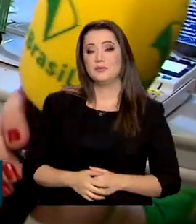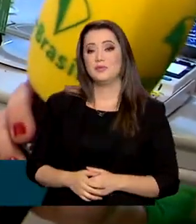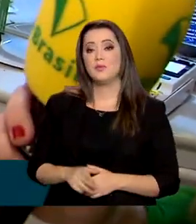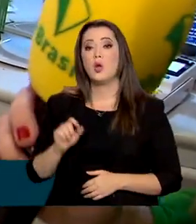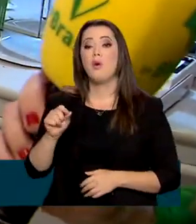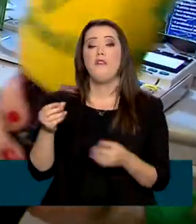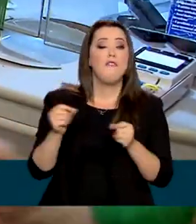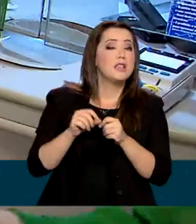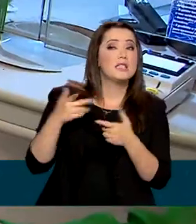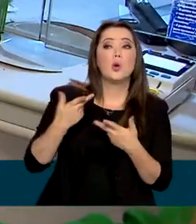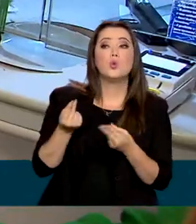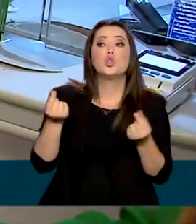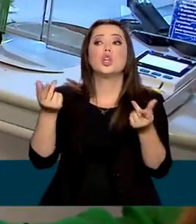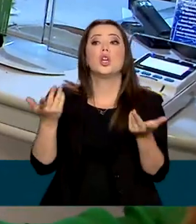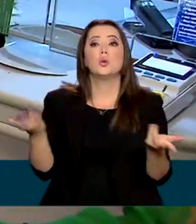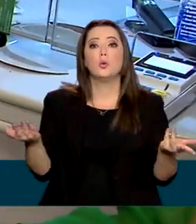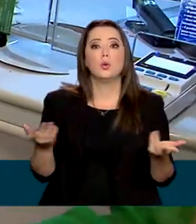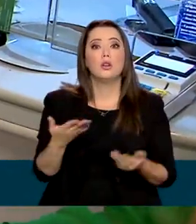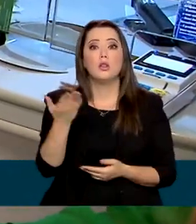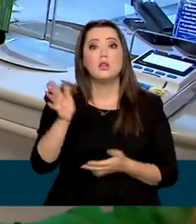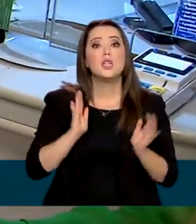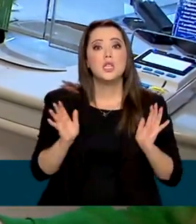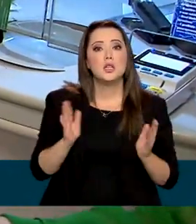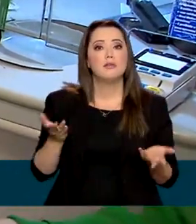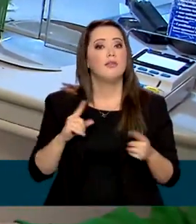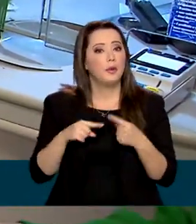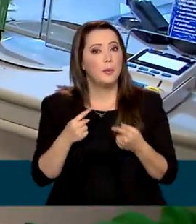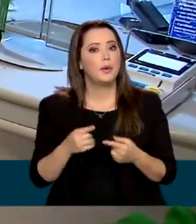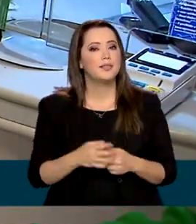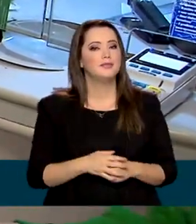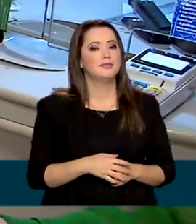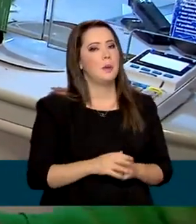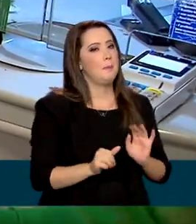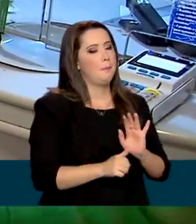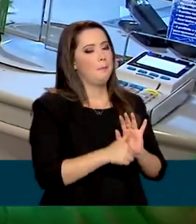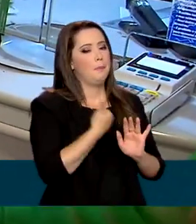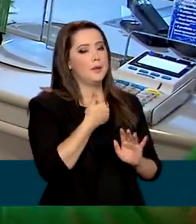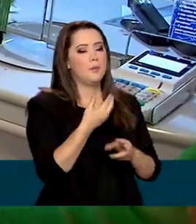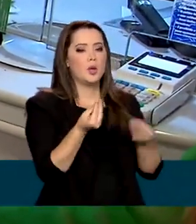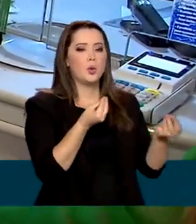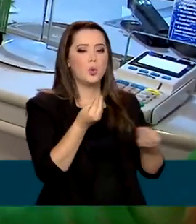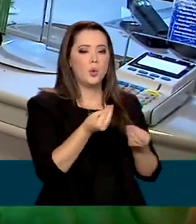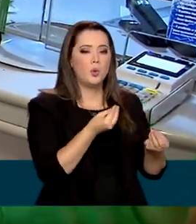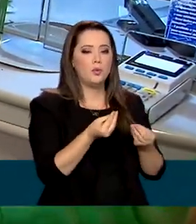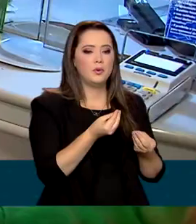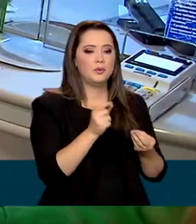senhora vai fazer com tanto dinheiro? Ah, primeiro saber